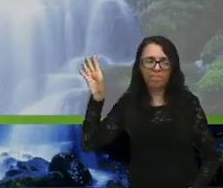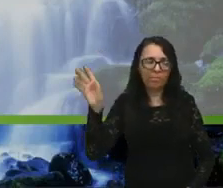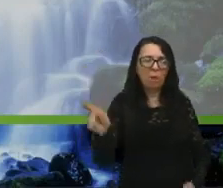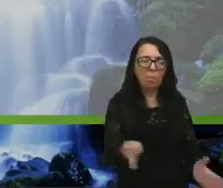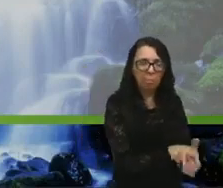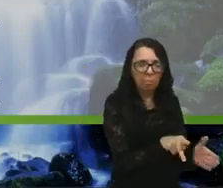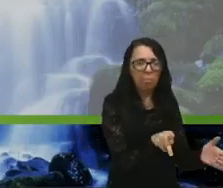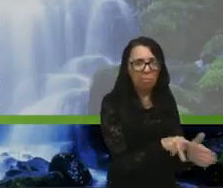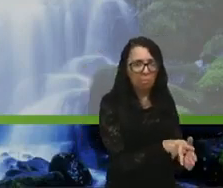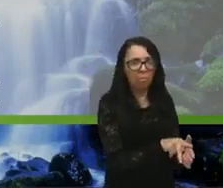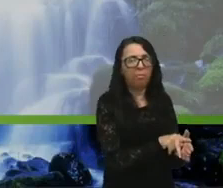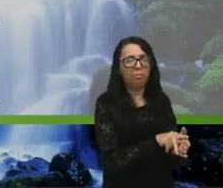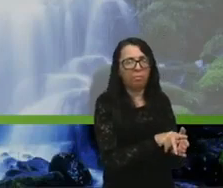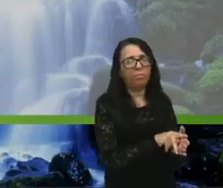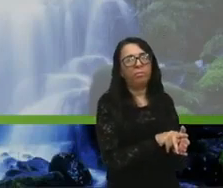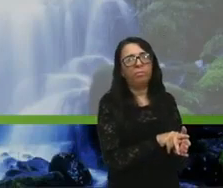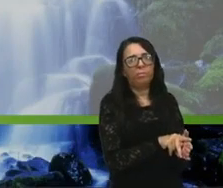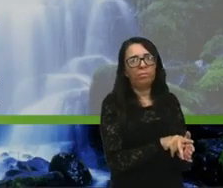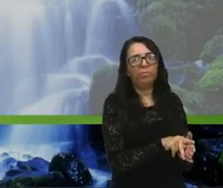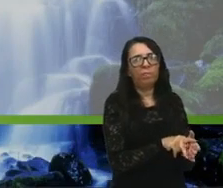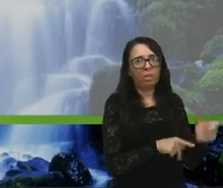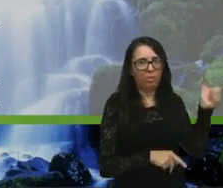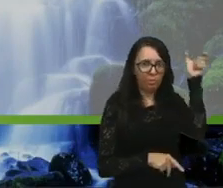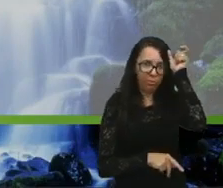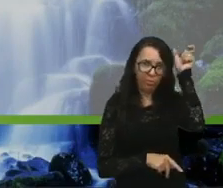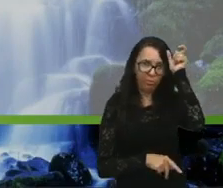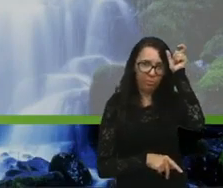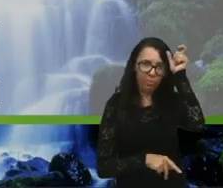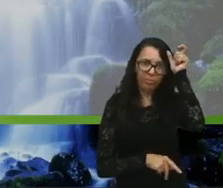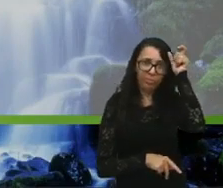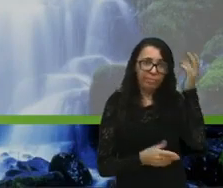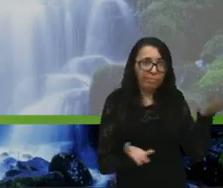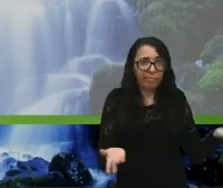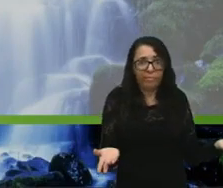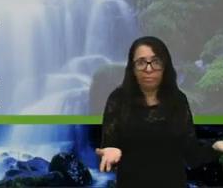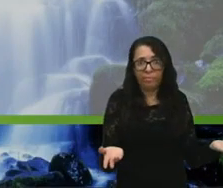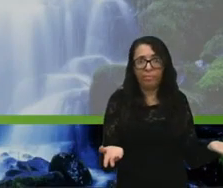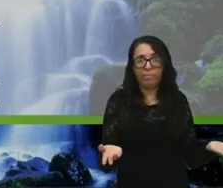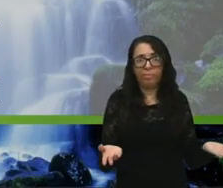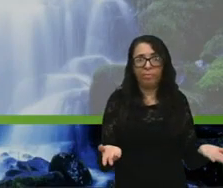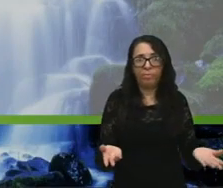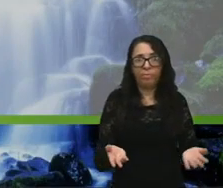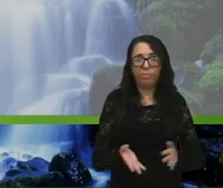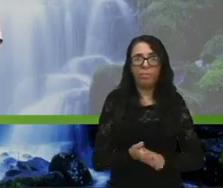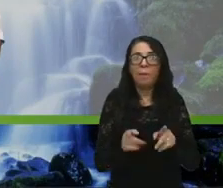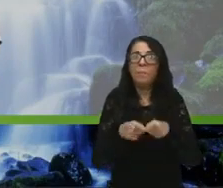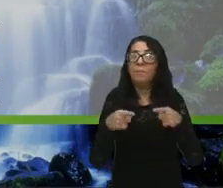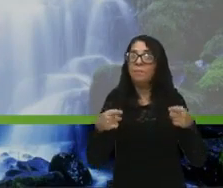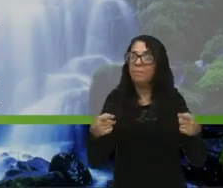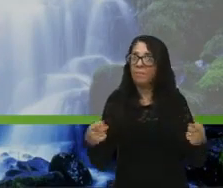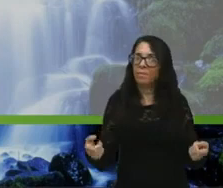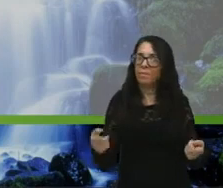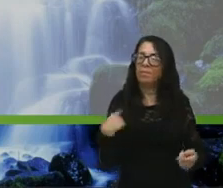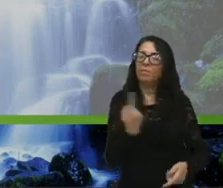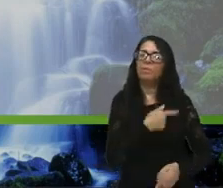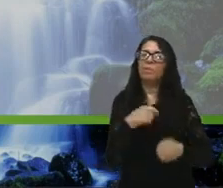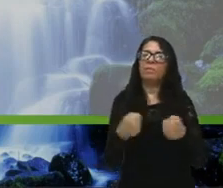de ser, de viver. Esta é a ênfase. Por isso, queridos,